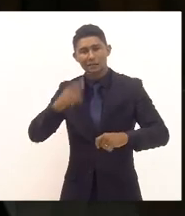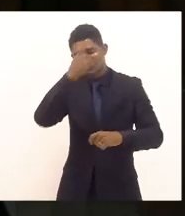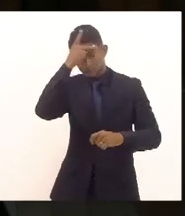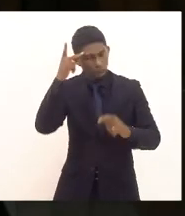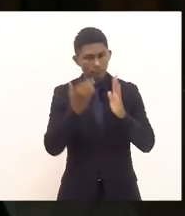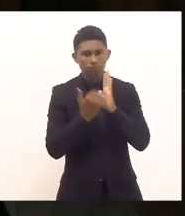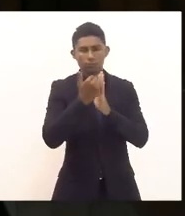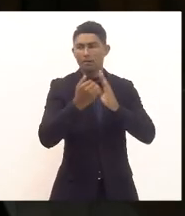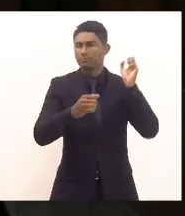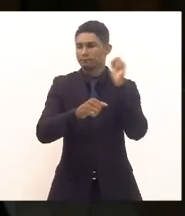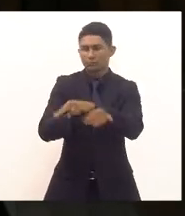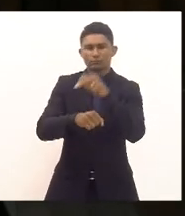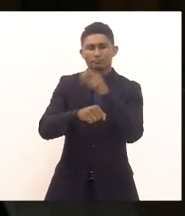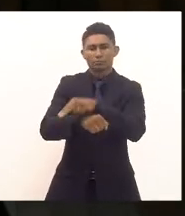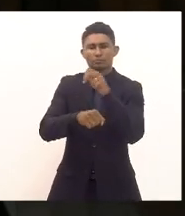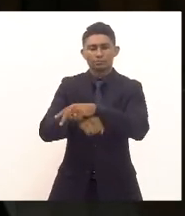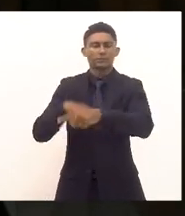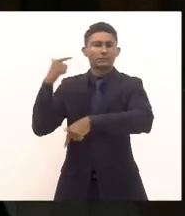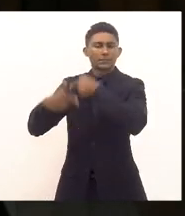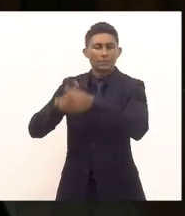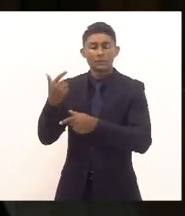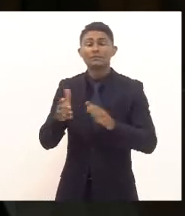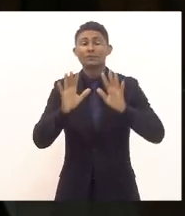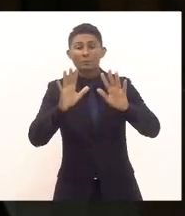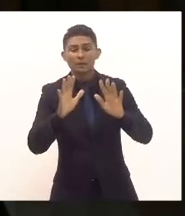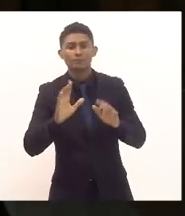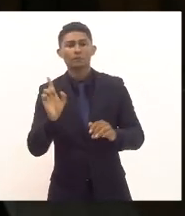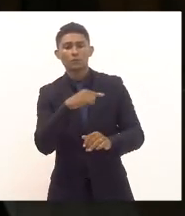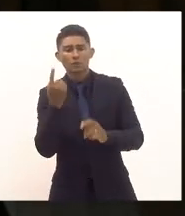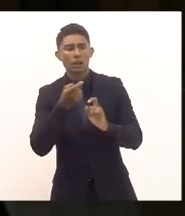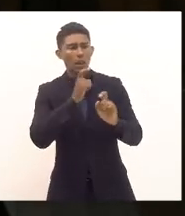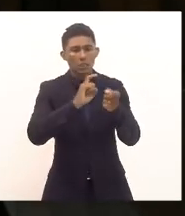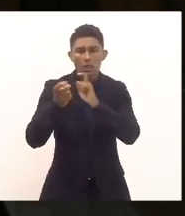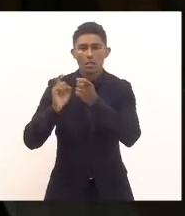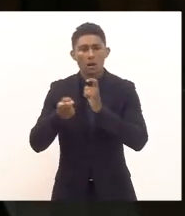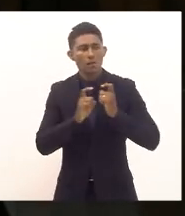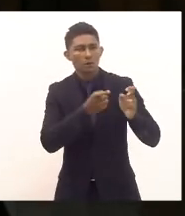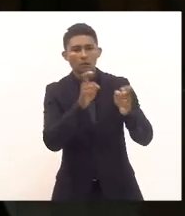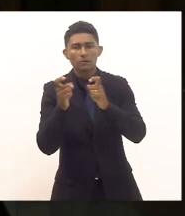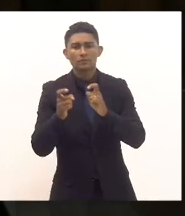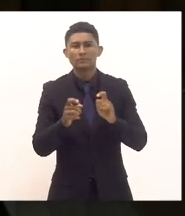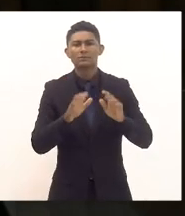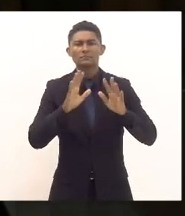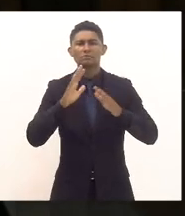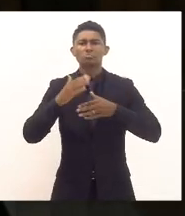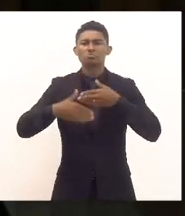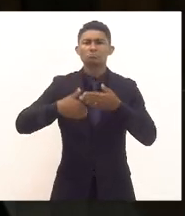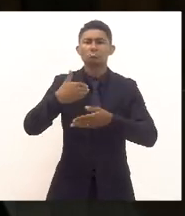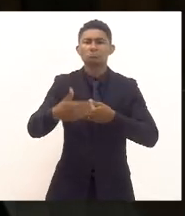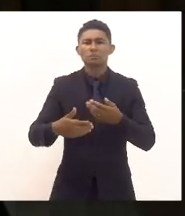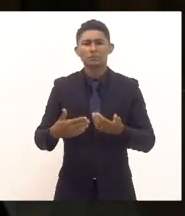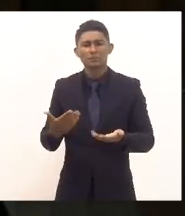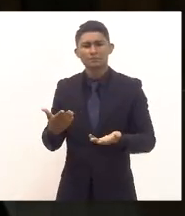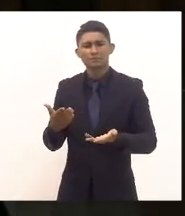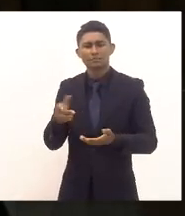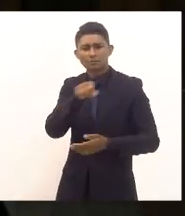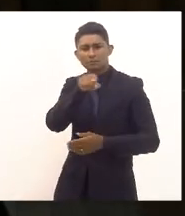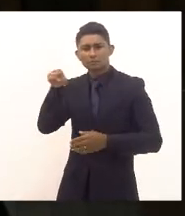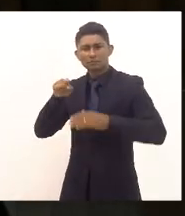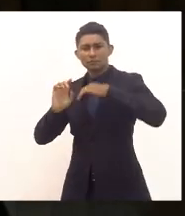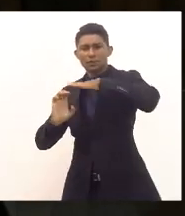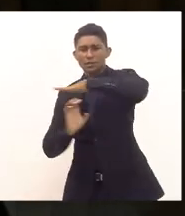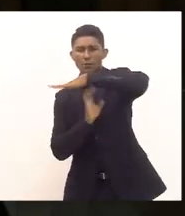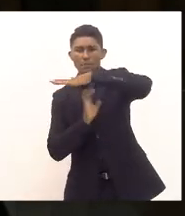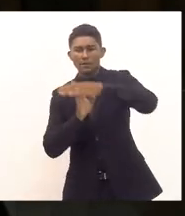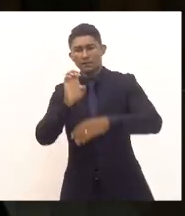infelizmente nada do que é feito do que é dito debatido encontra Eco de correspondência nessa